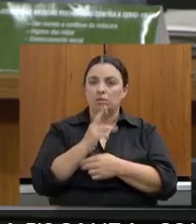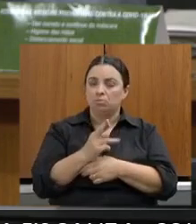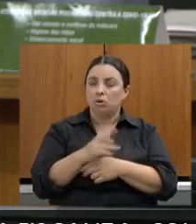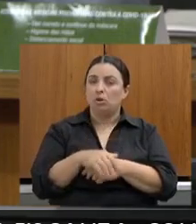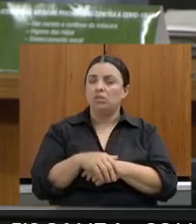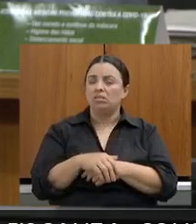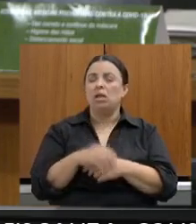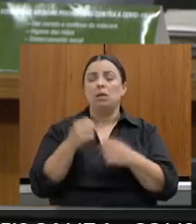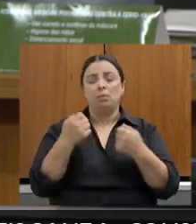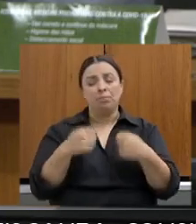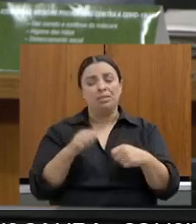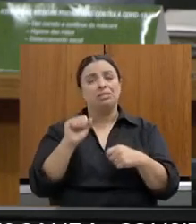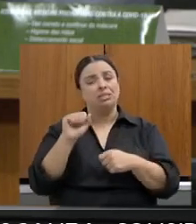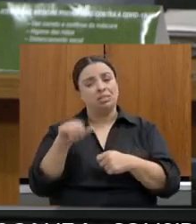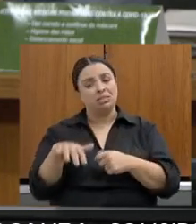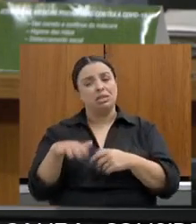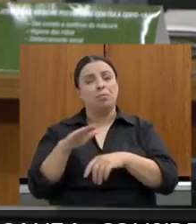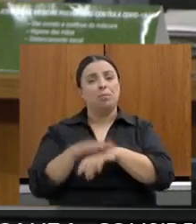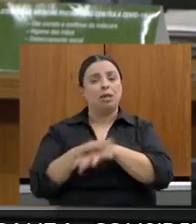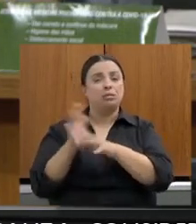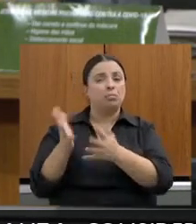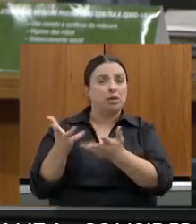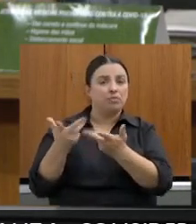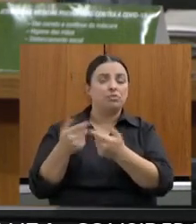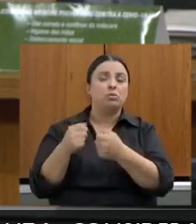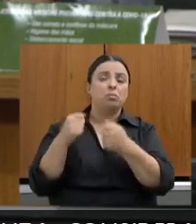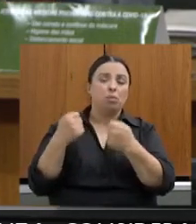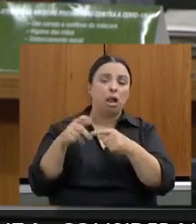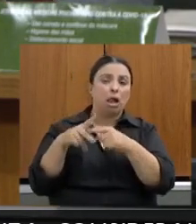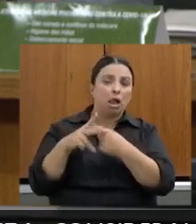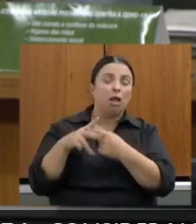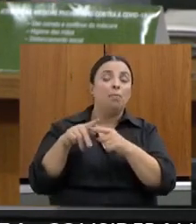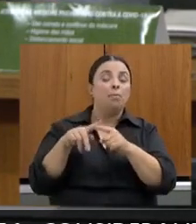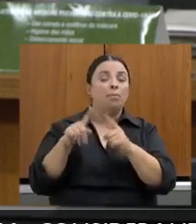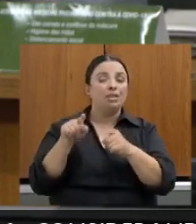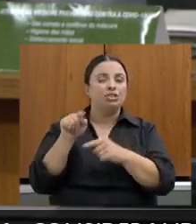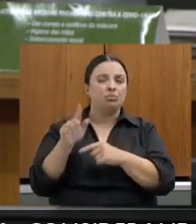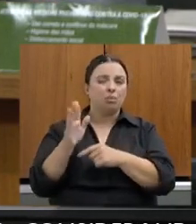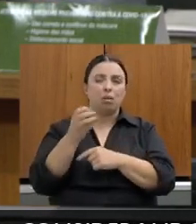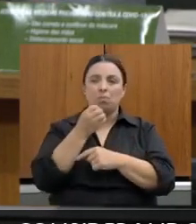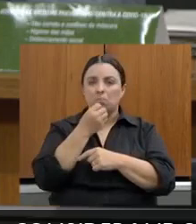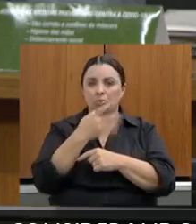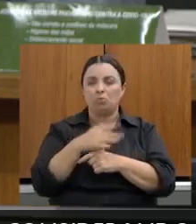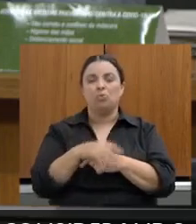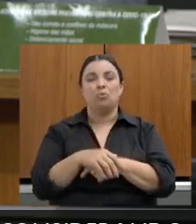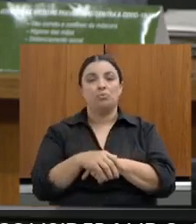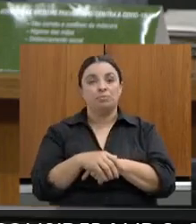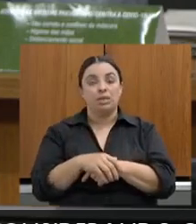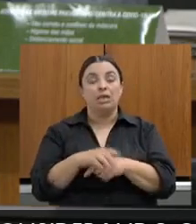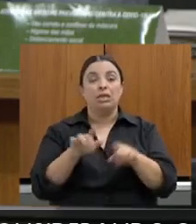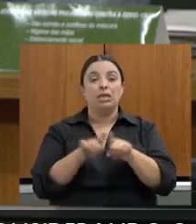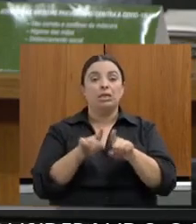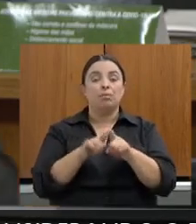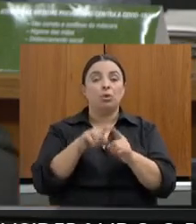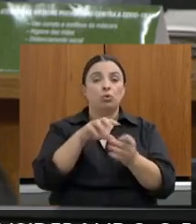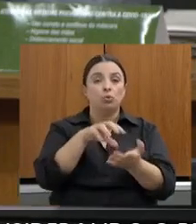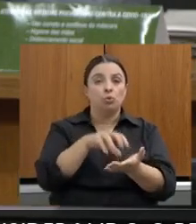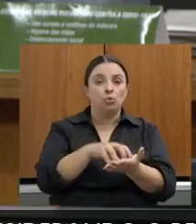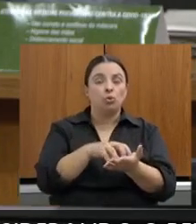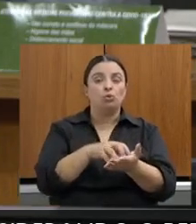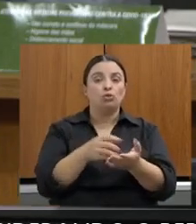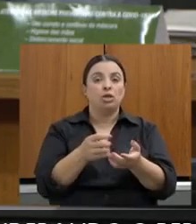de aperfeiçoar mais iremos um núcleo de orientação prevenção e controle da Consultoria bastante